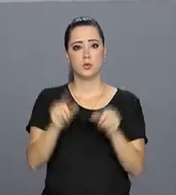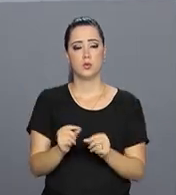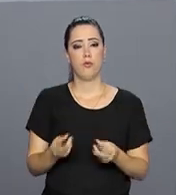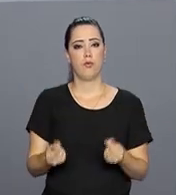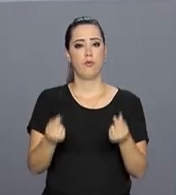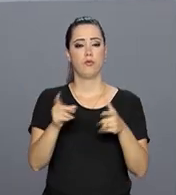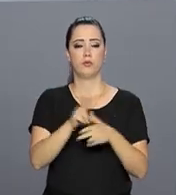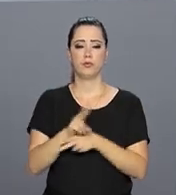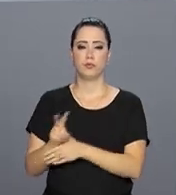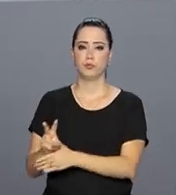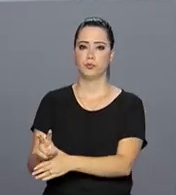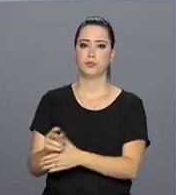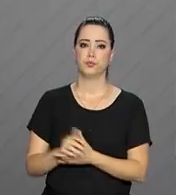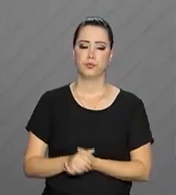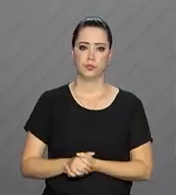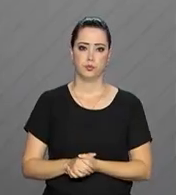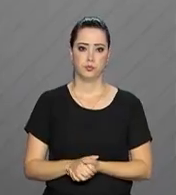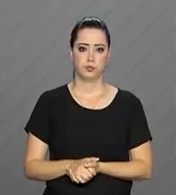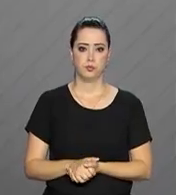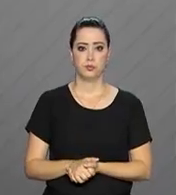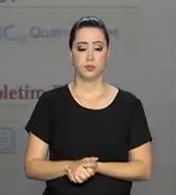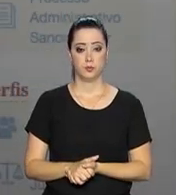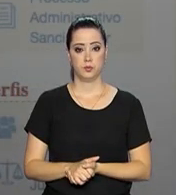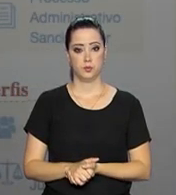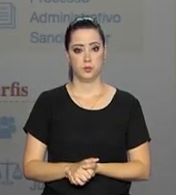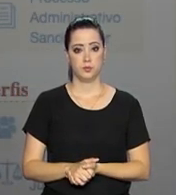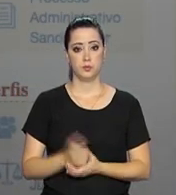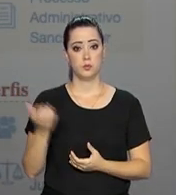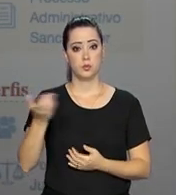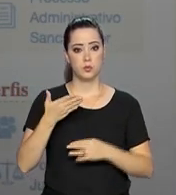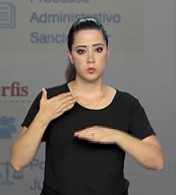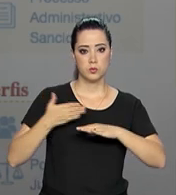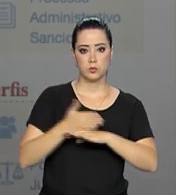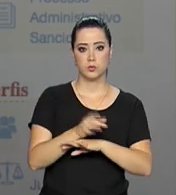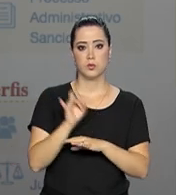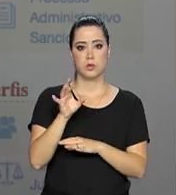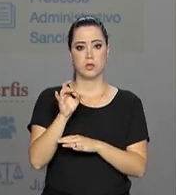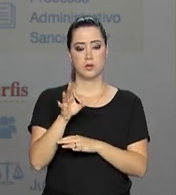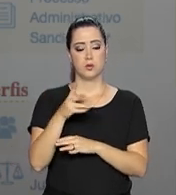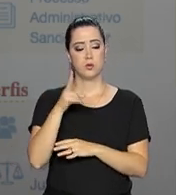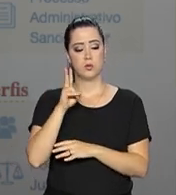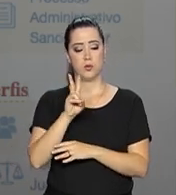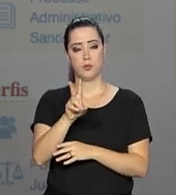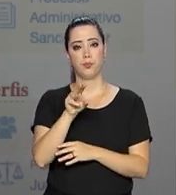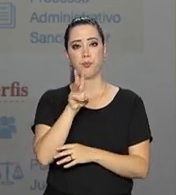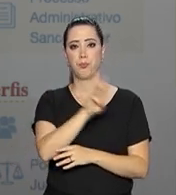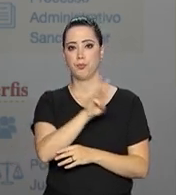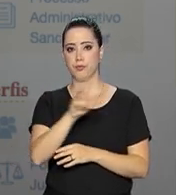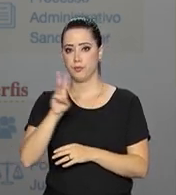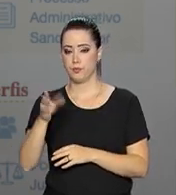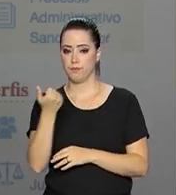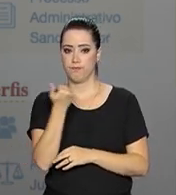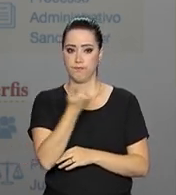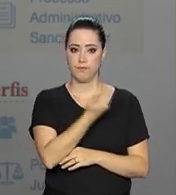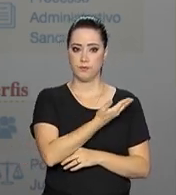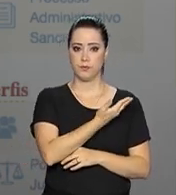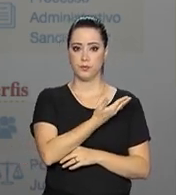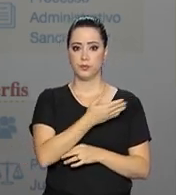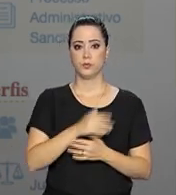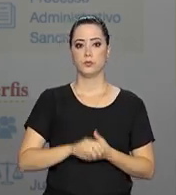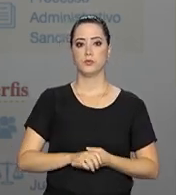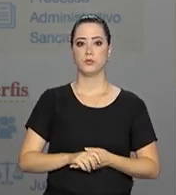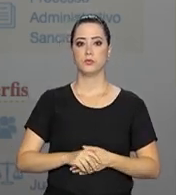custo dos empréstimos. Para ter acesso, basta ir à página do Banco Central no endereço